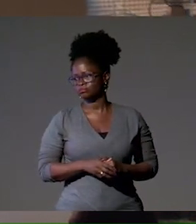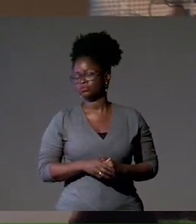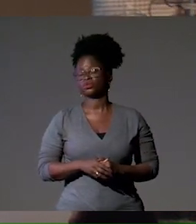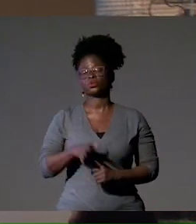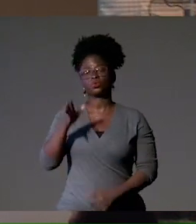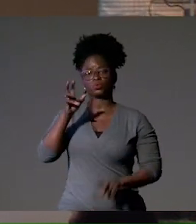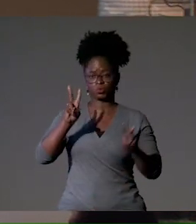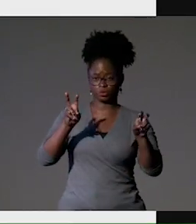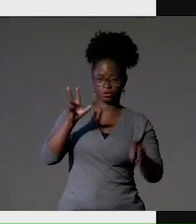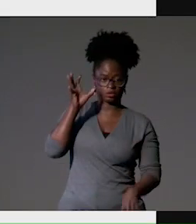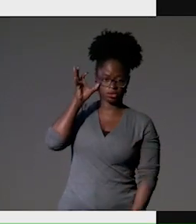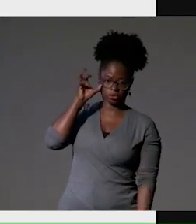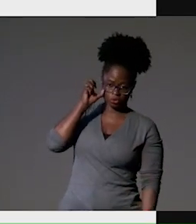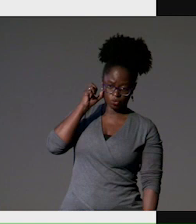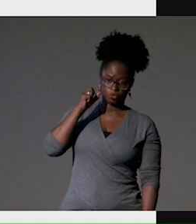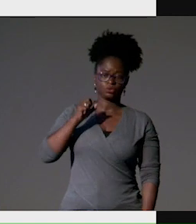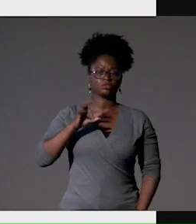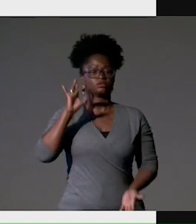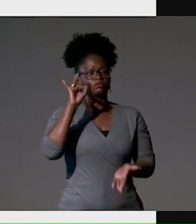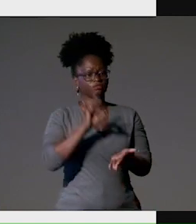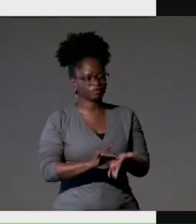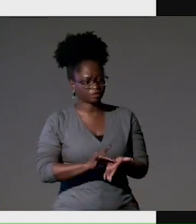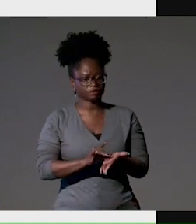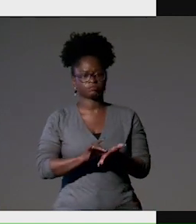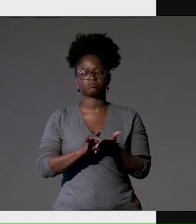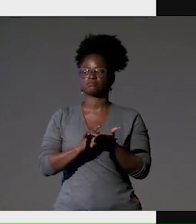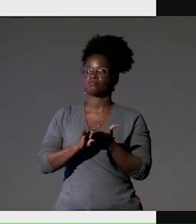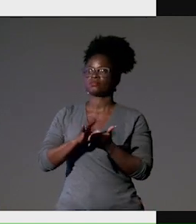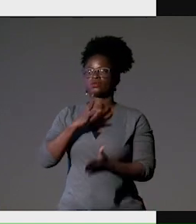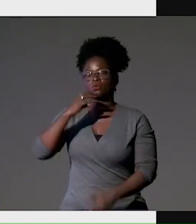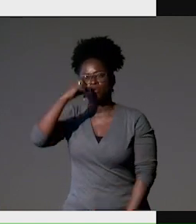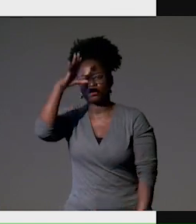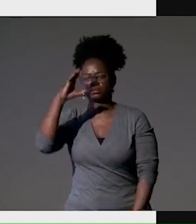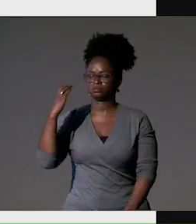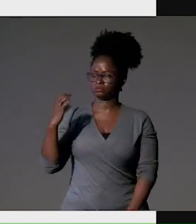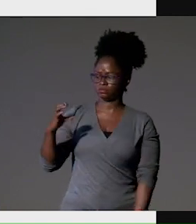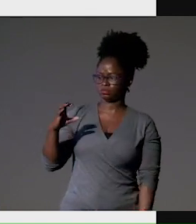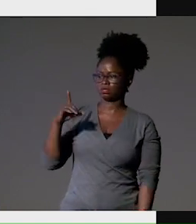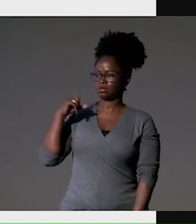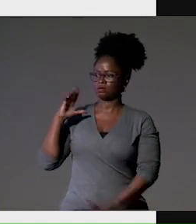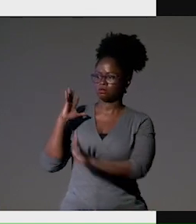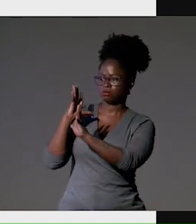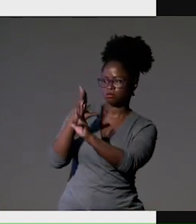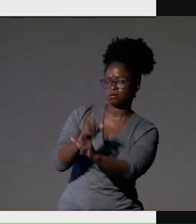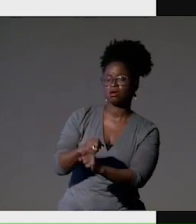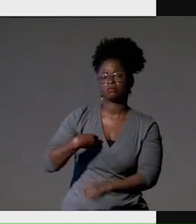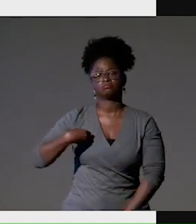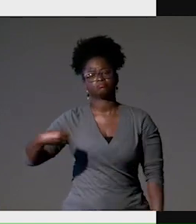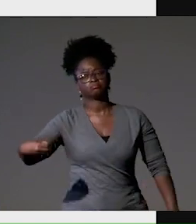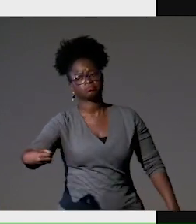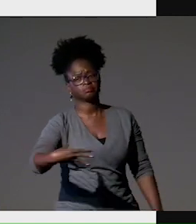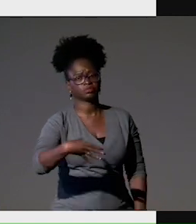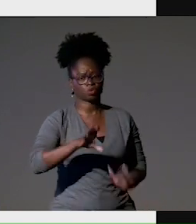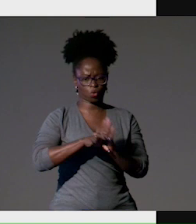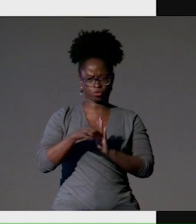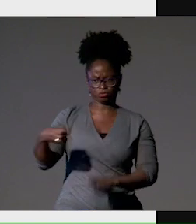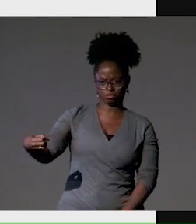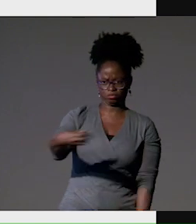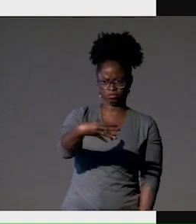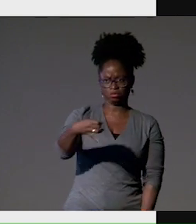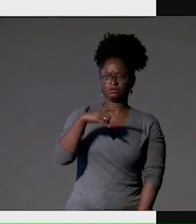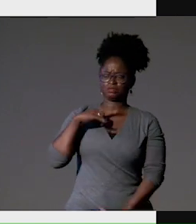O sono, na verdade, do ponto de vista de conhecimento científico, é relativamente recente. Embora o sono